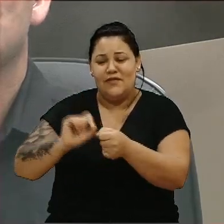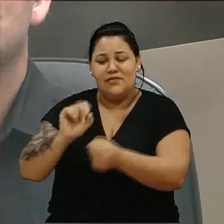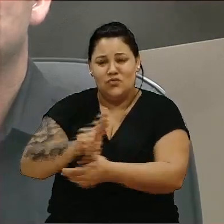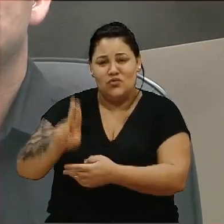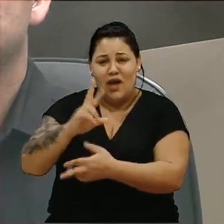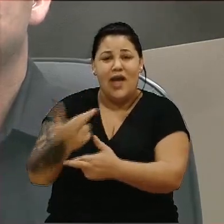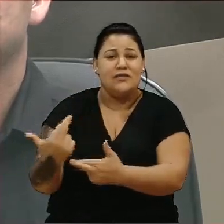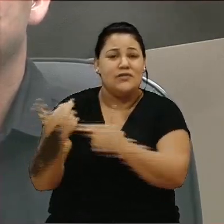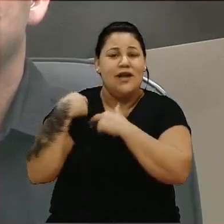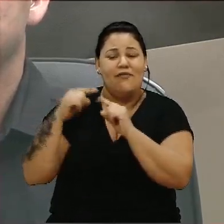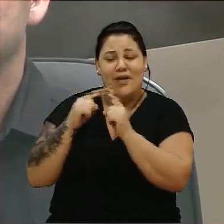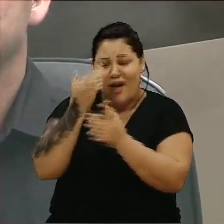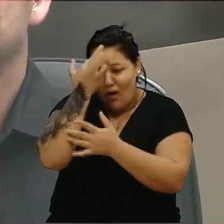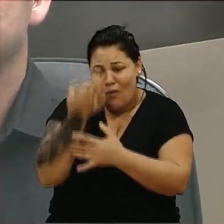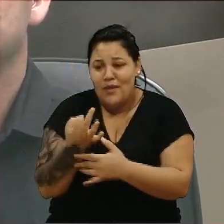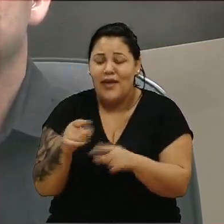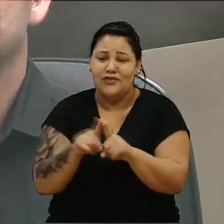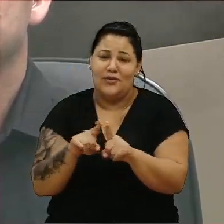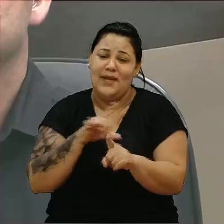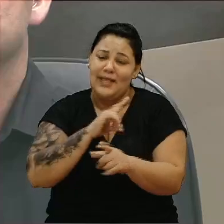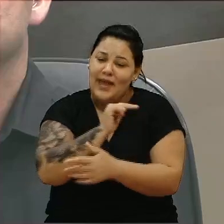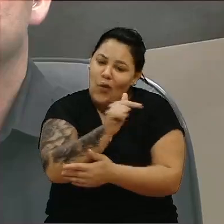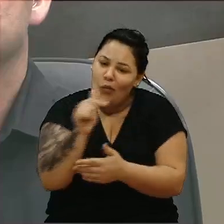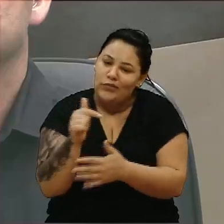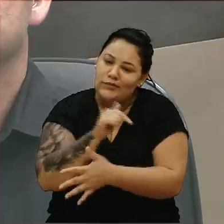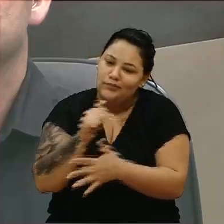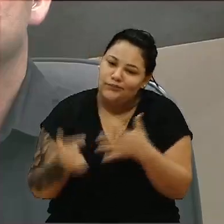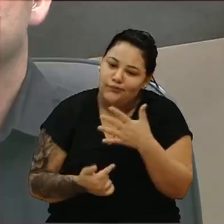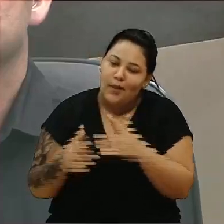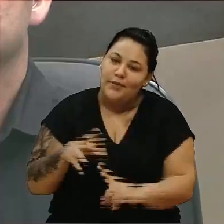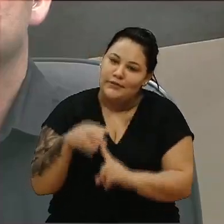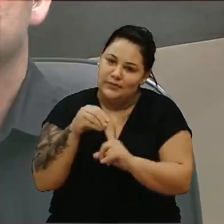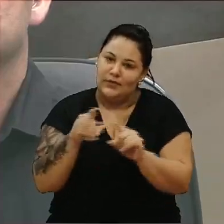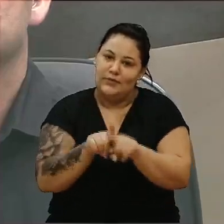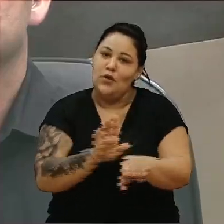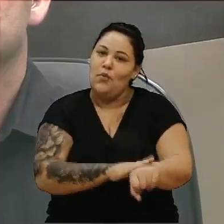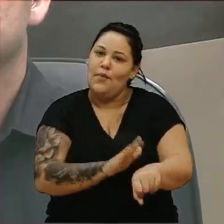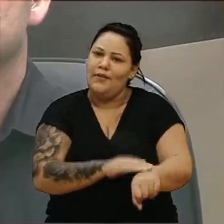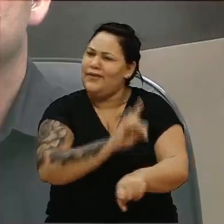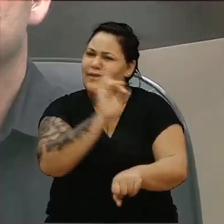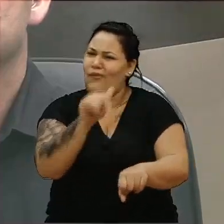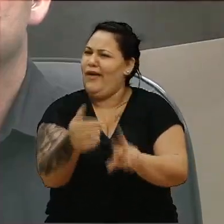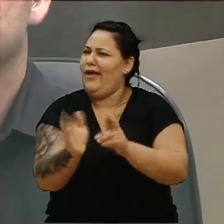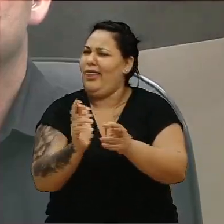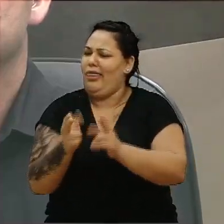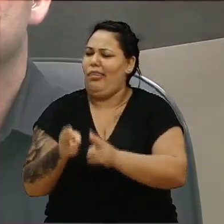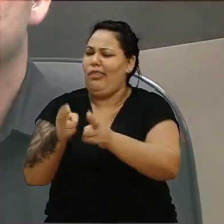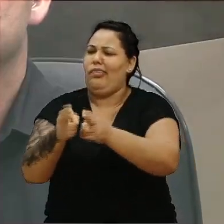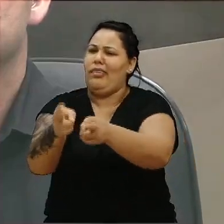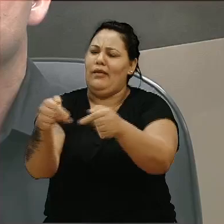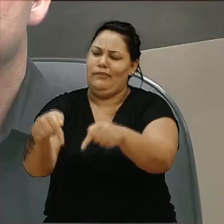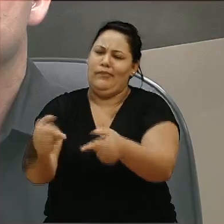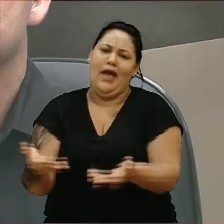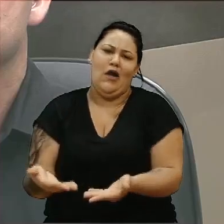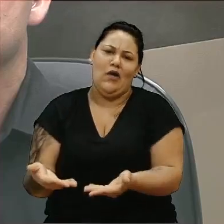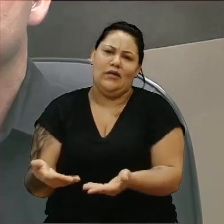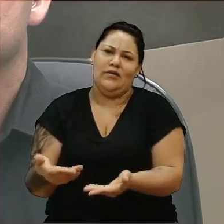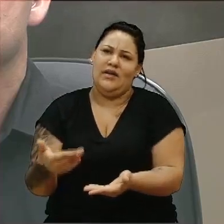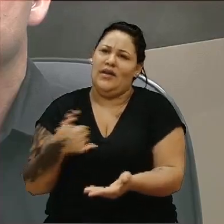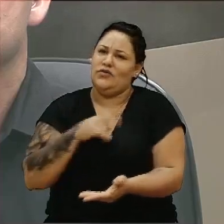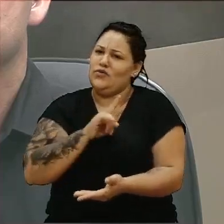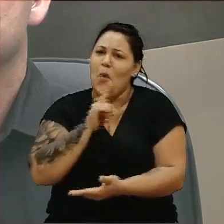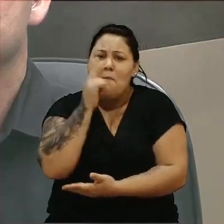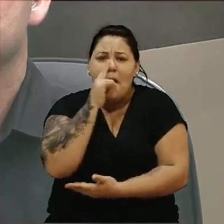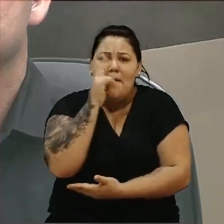mas a gente entende que existem outras prioridades nesse momento, que não é a questão de um trem ali, que eu não sou a mãe de Ná, mas